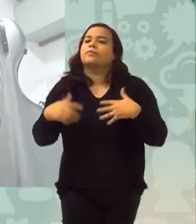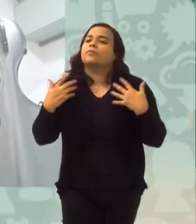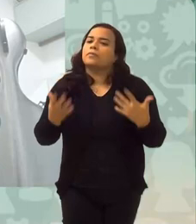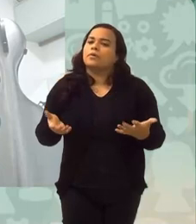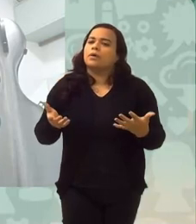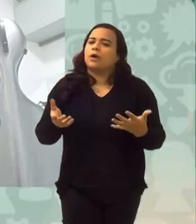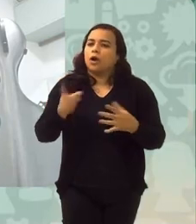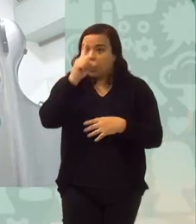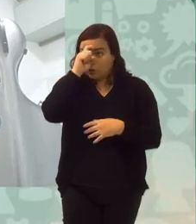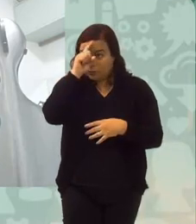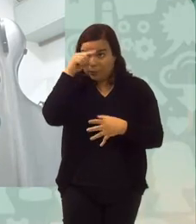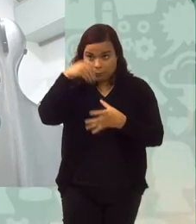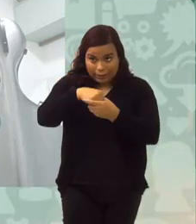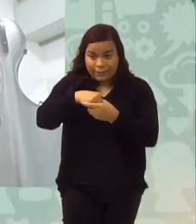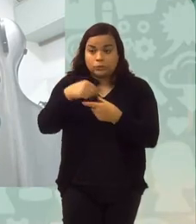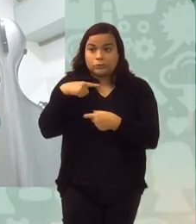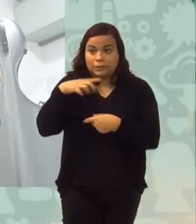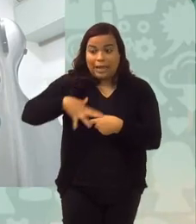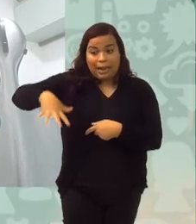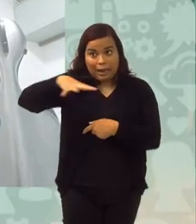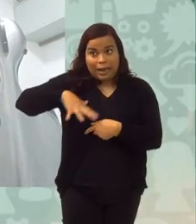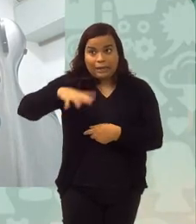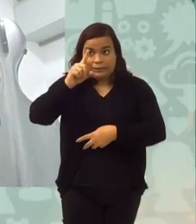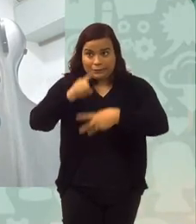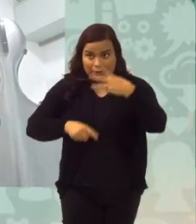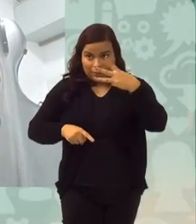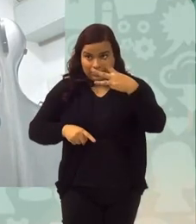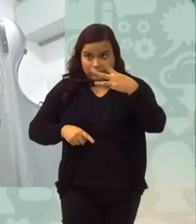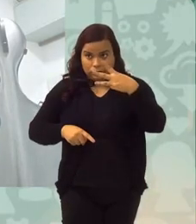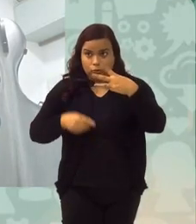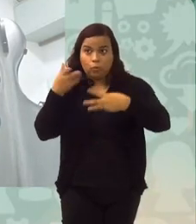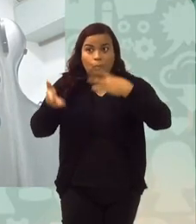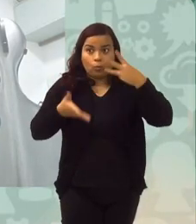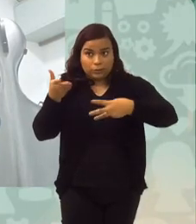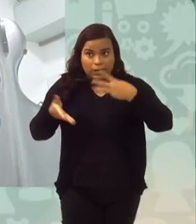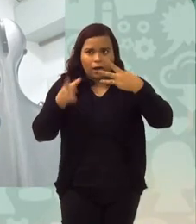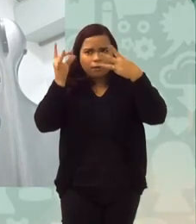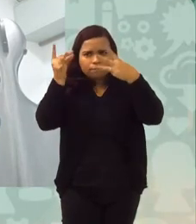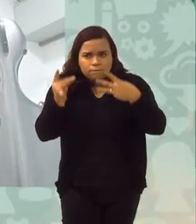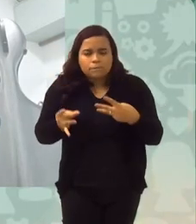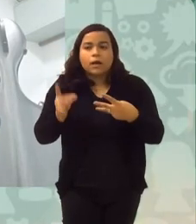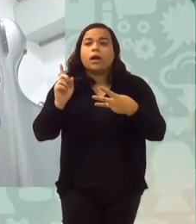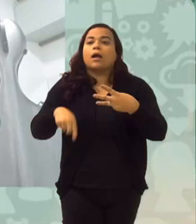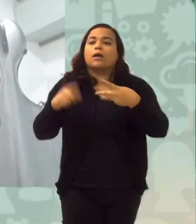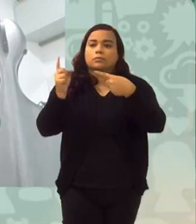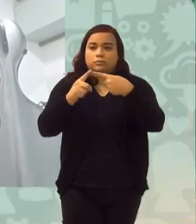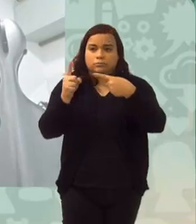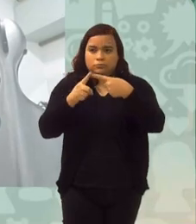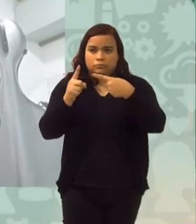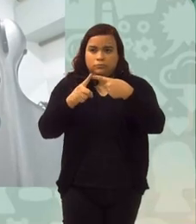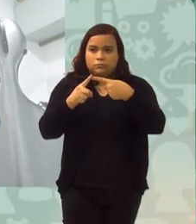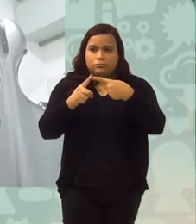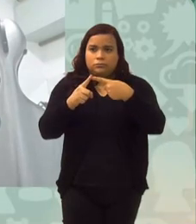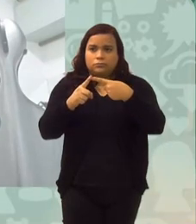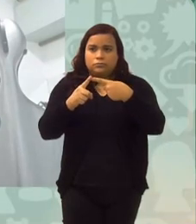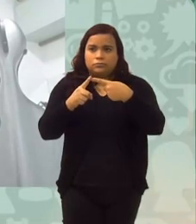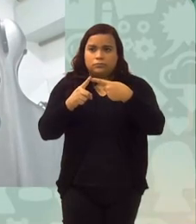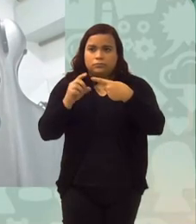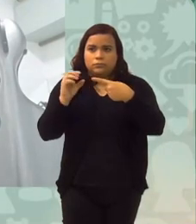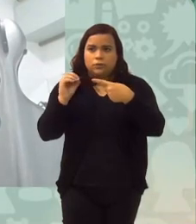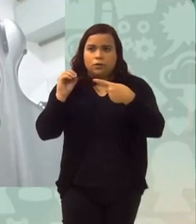Dentro do hospital, a gente tem três áreas, três linhas de cuidado muito específicas,